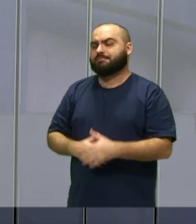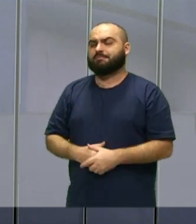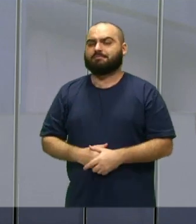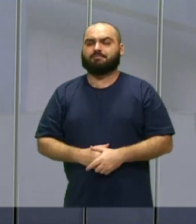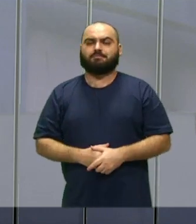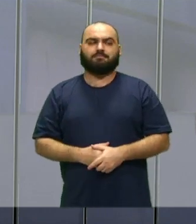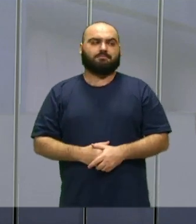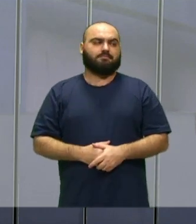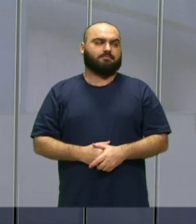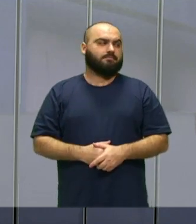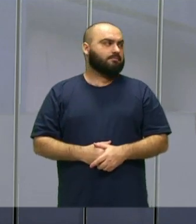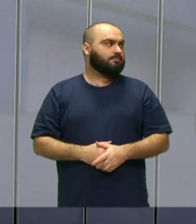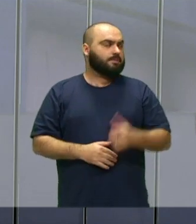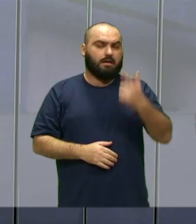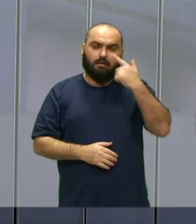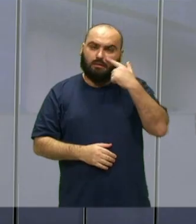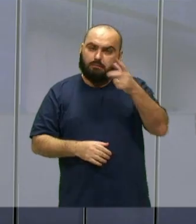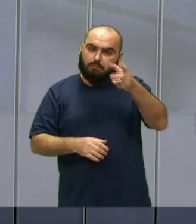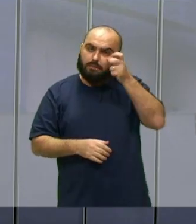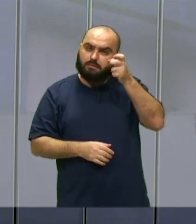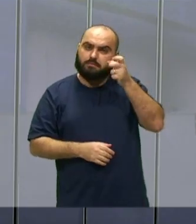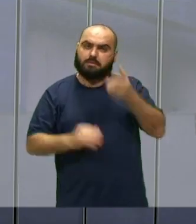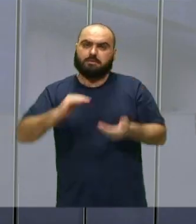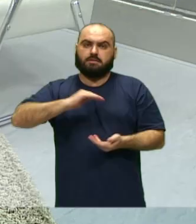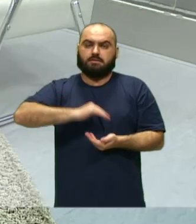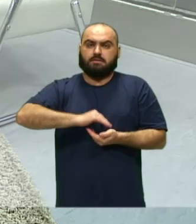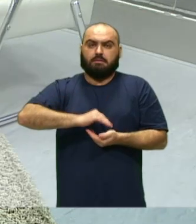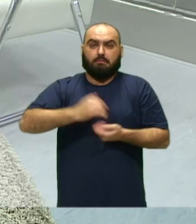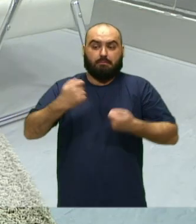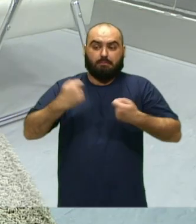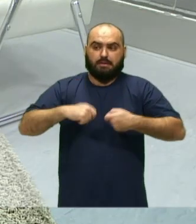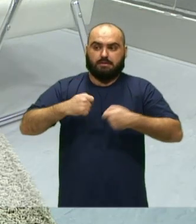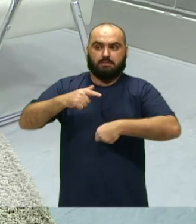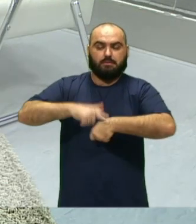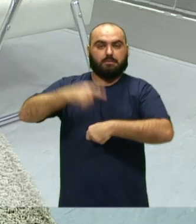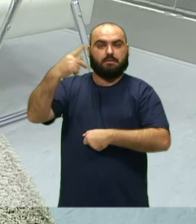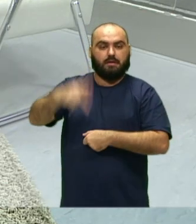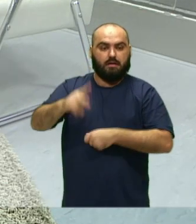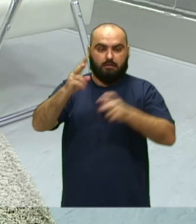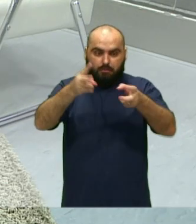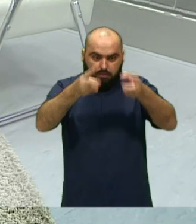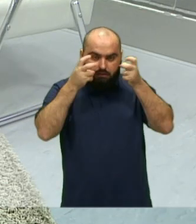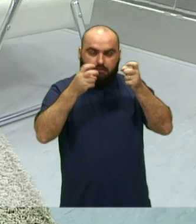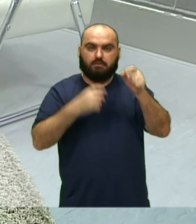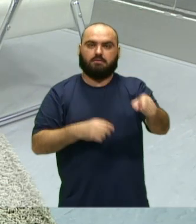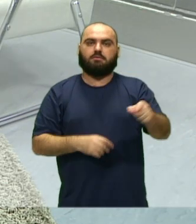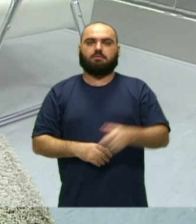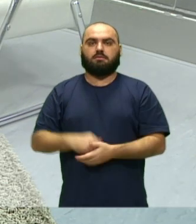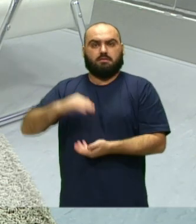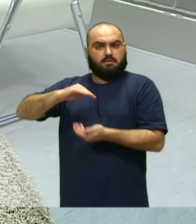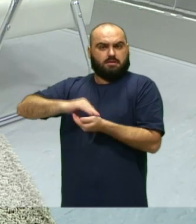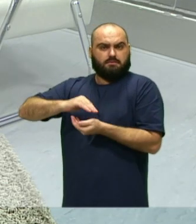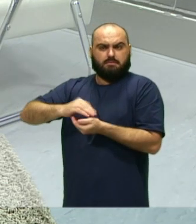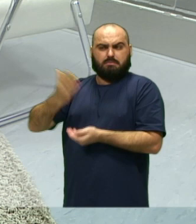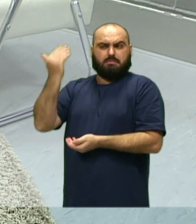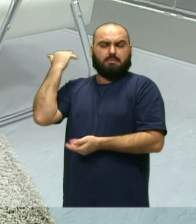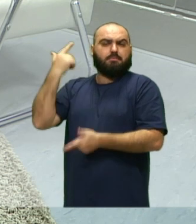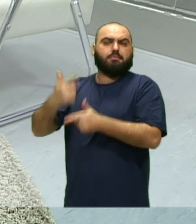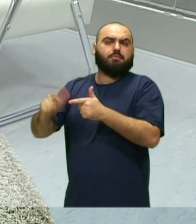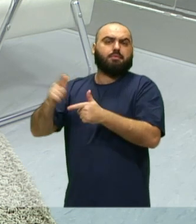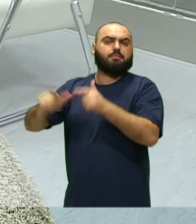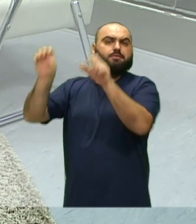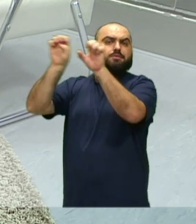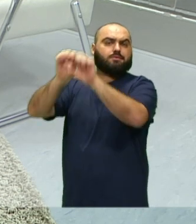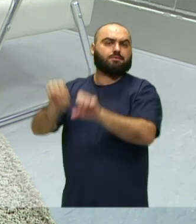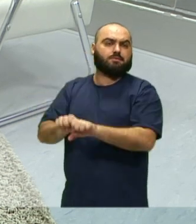todos, né? A gente observa melhor a Defesa Civil na hora que precisa dela. Essa é uma verdade. Então, a Defesa Civil no início tinha um problema estrutural.